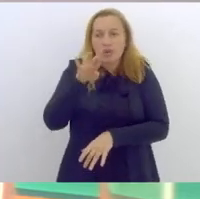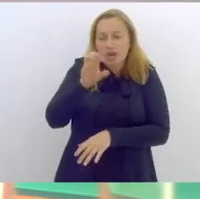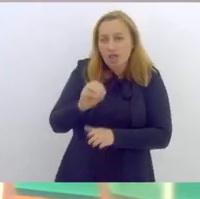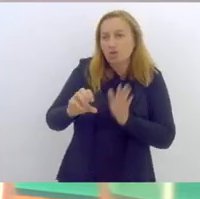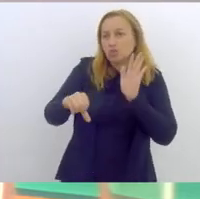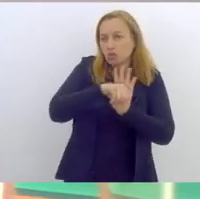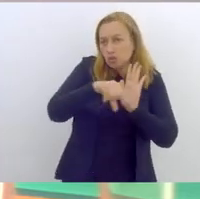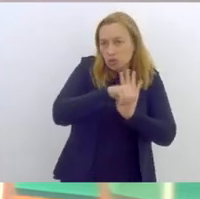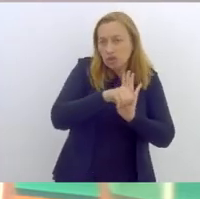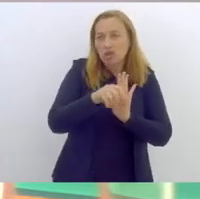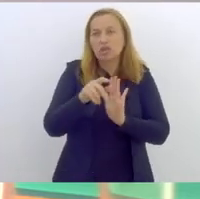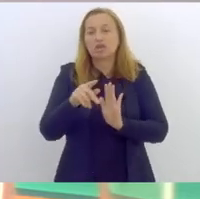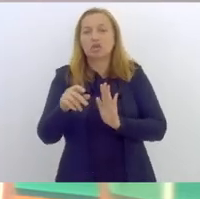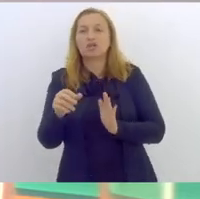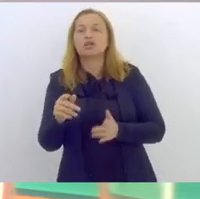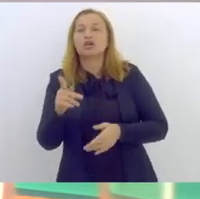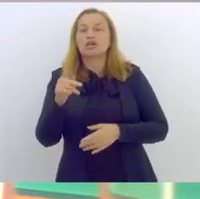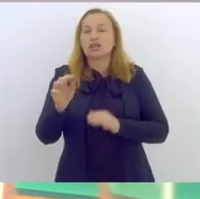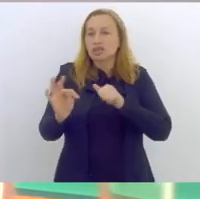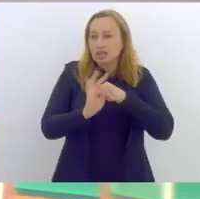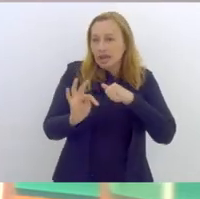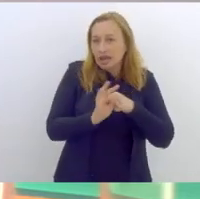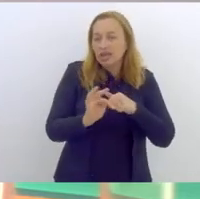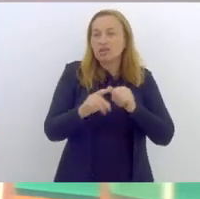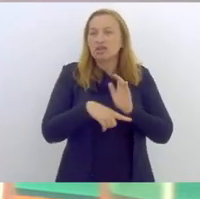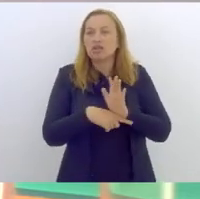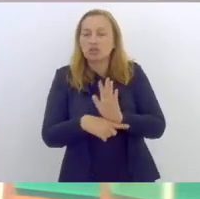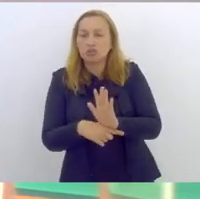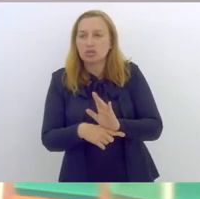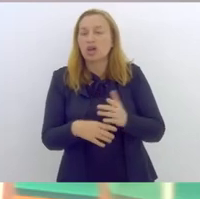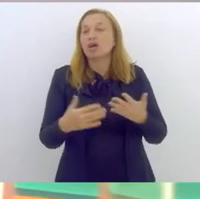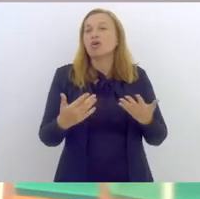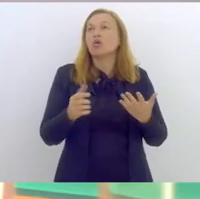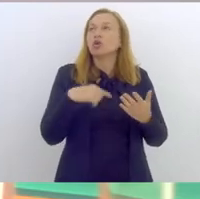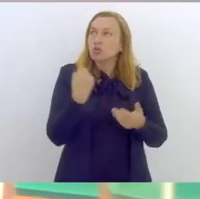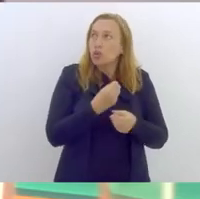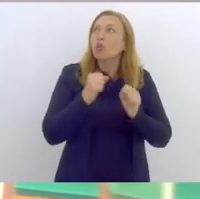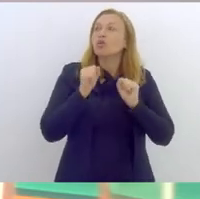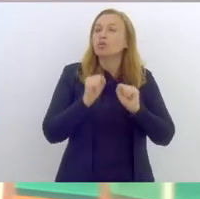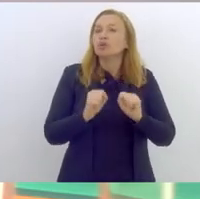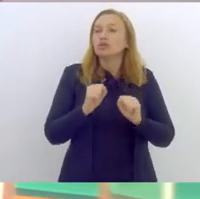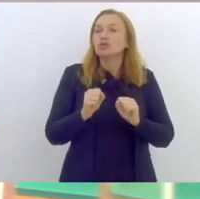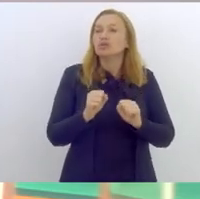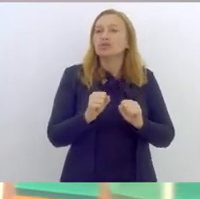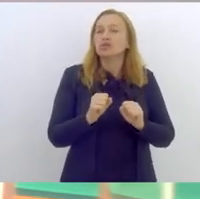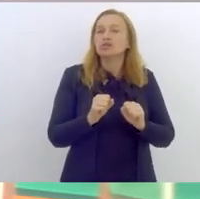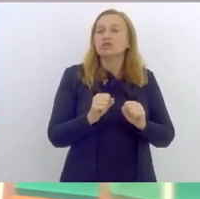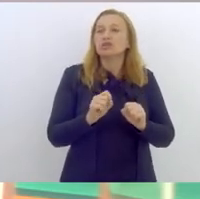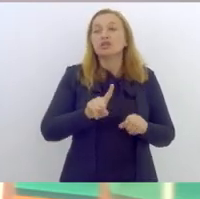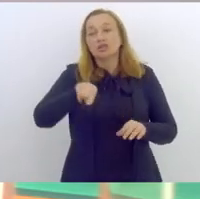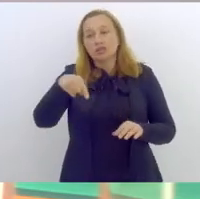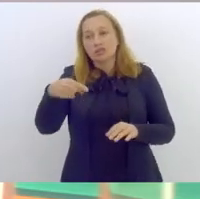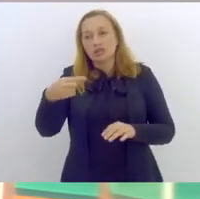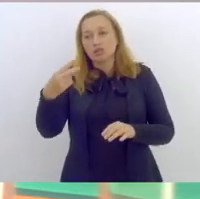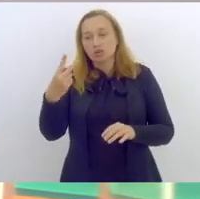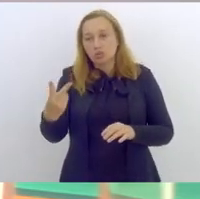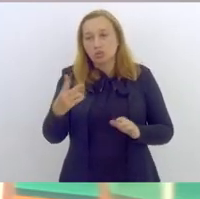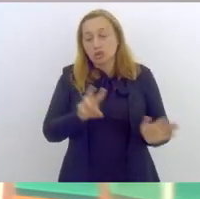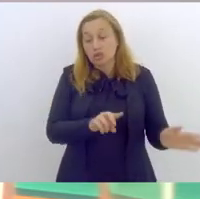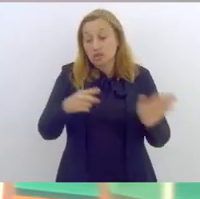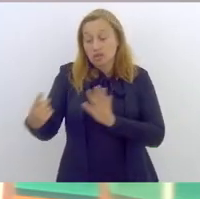legistas e criminais técnicos e auxiliares que nós façamos uma rodada durante essas próximas duas semanas